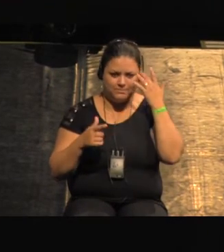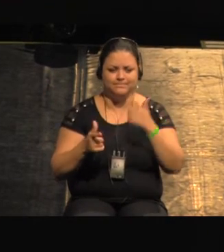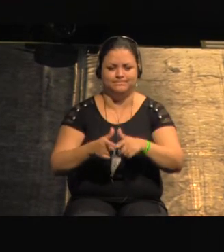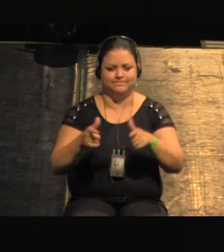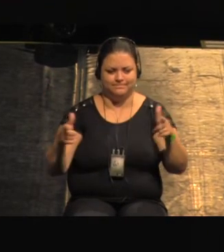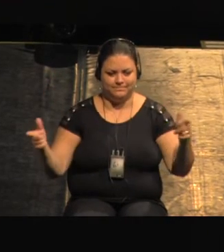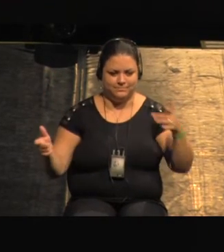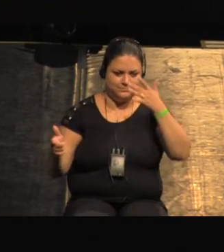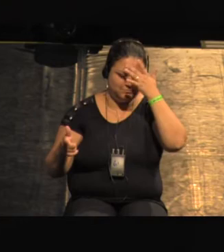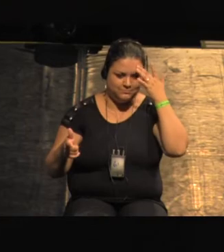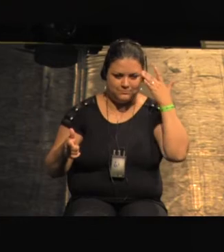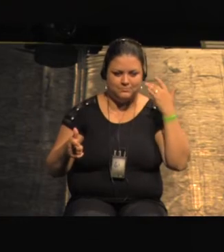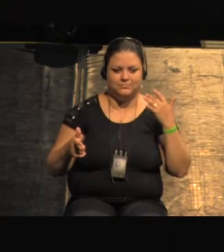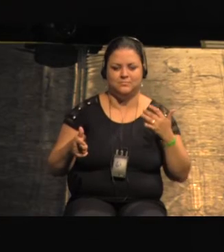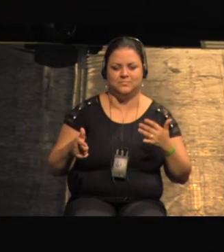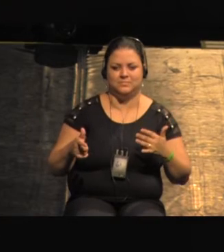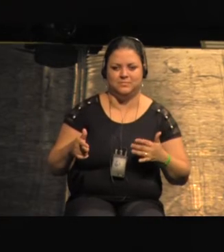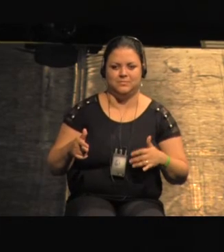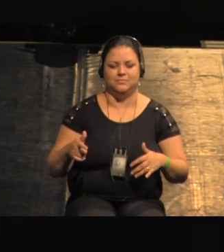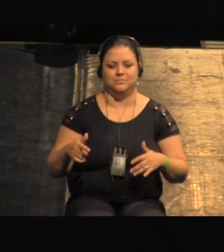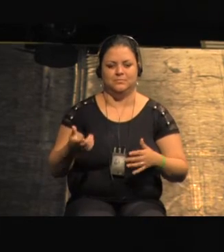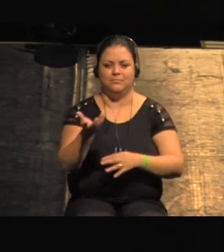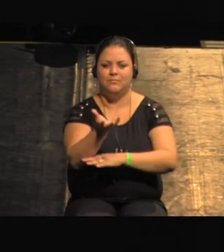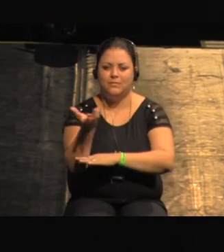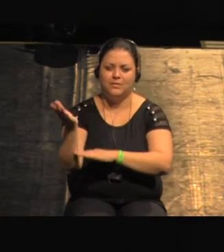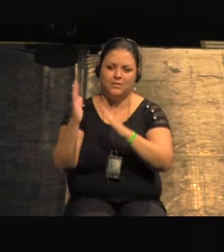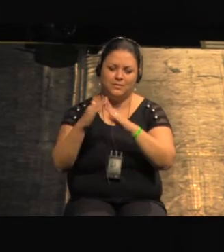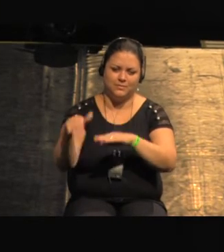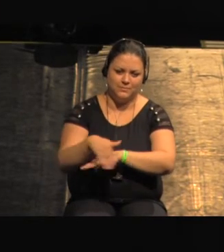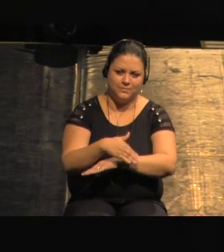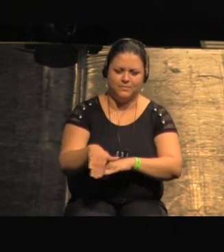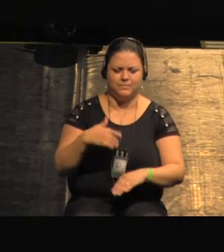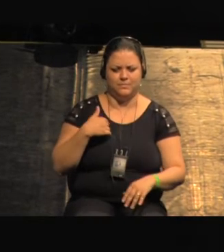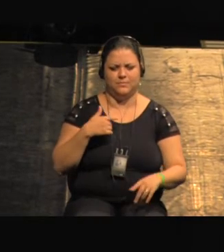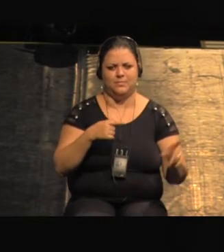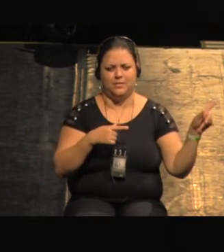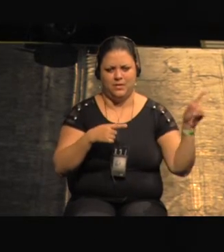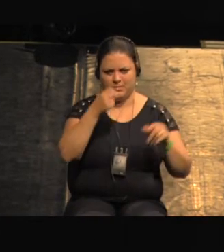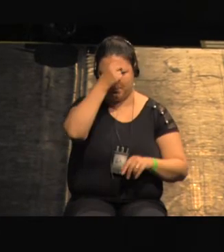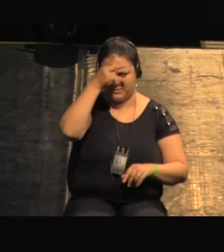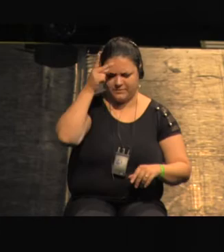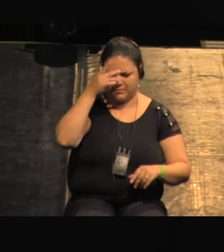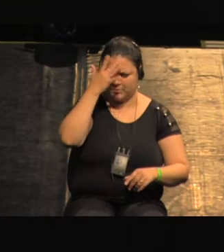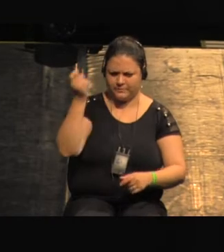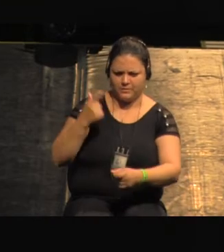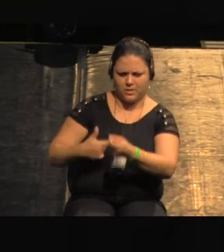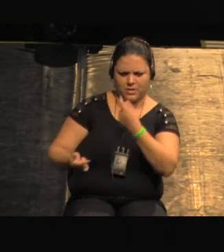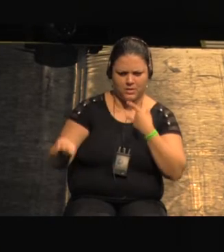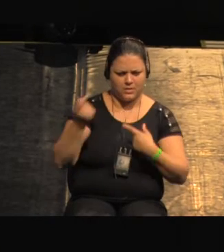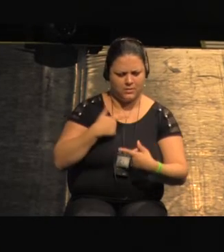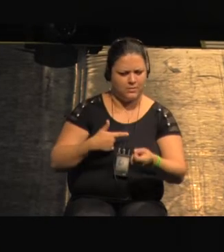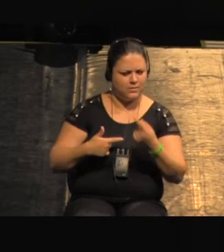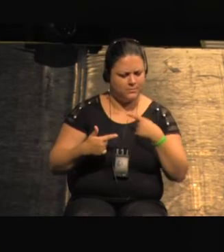crescente desses sem-teto. E em reação a essa crítica, o prefeito